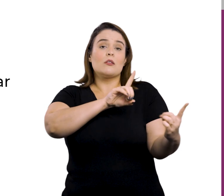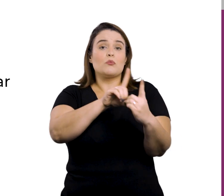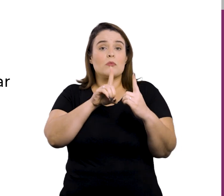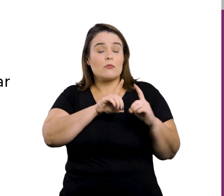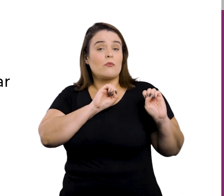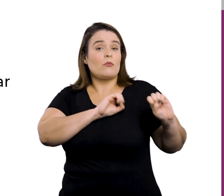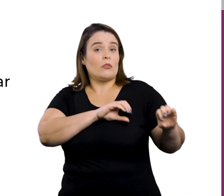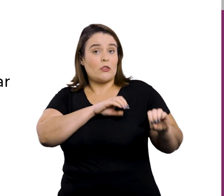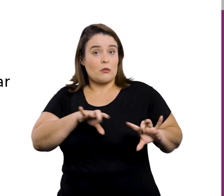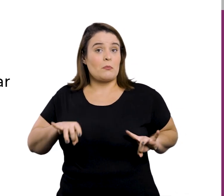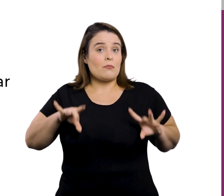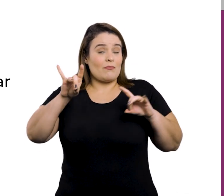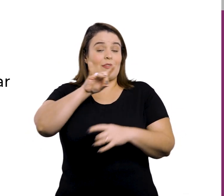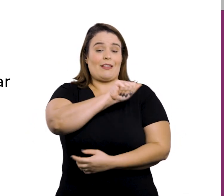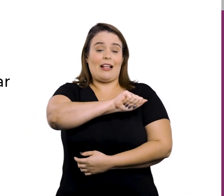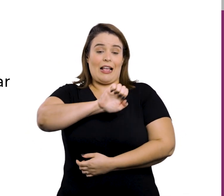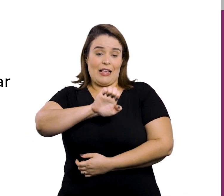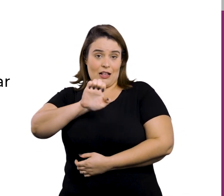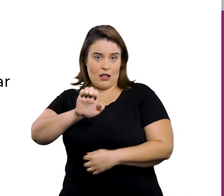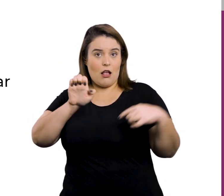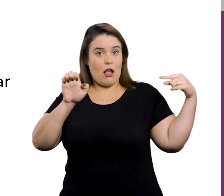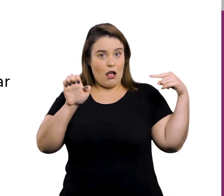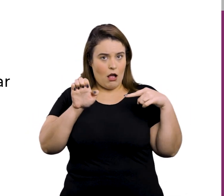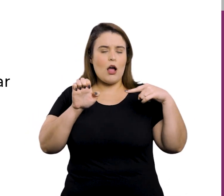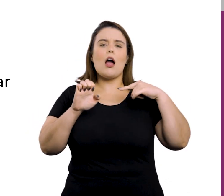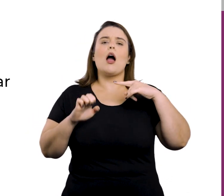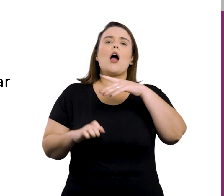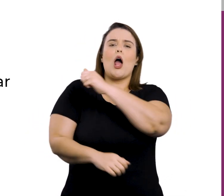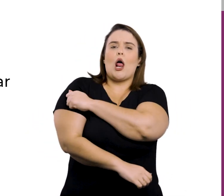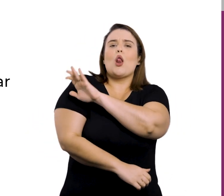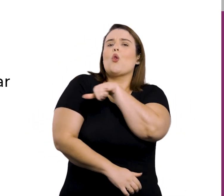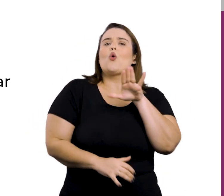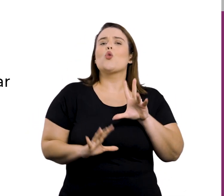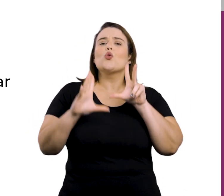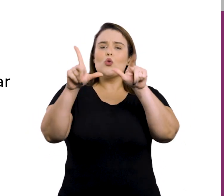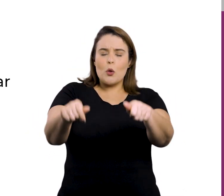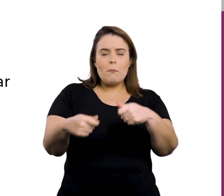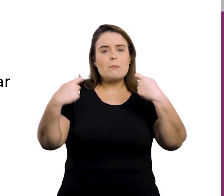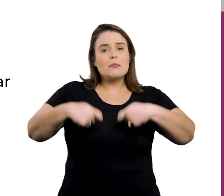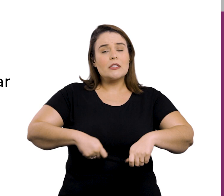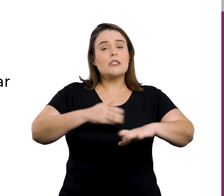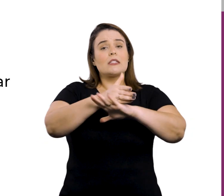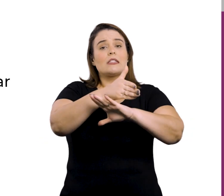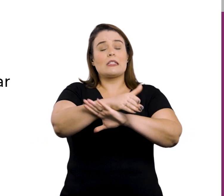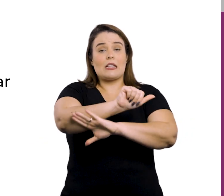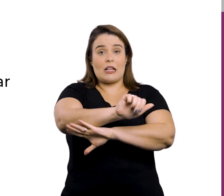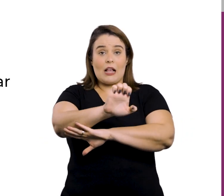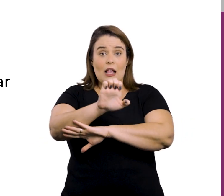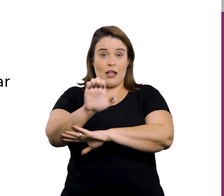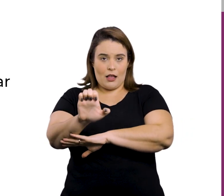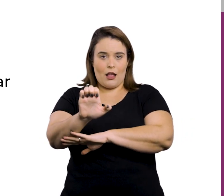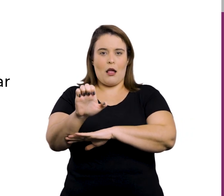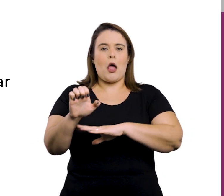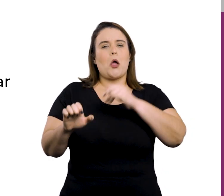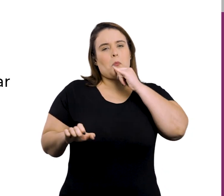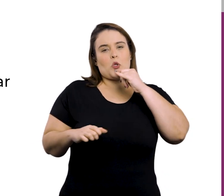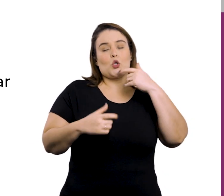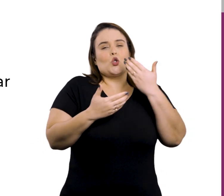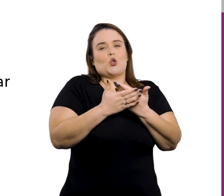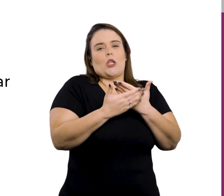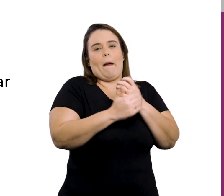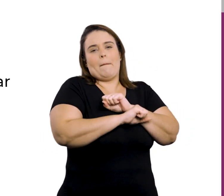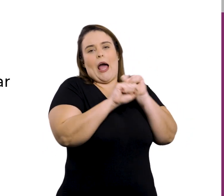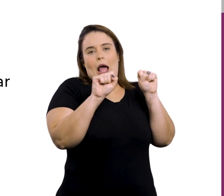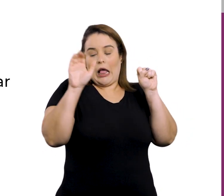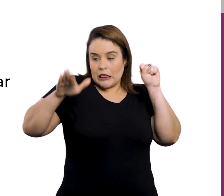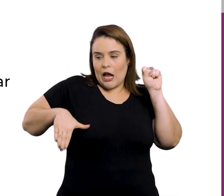atendimento educacional especializado, AEE. Por meio dele, todo aluno deve ter acesso ao AEE no contraturno,